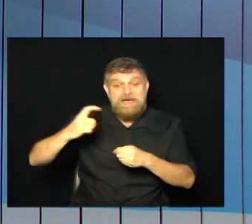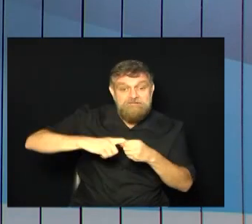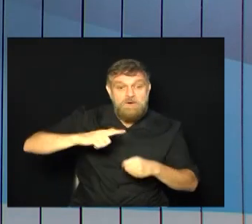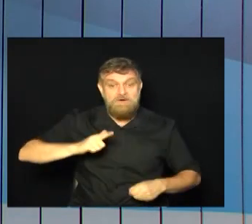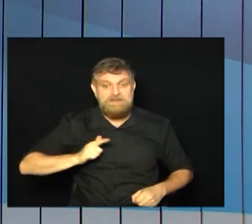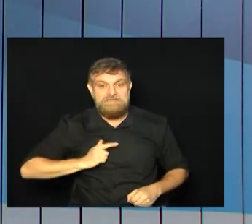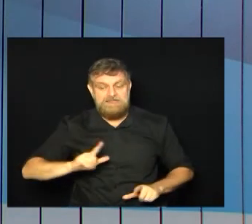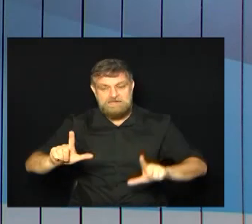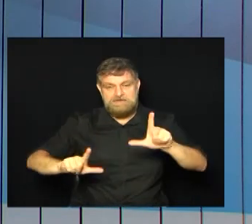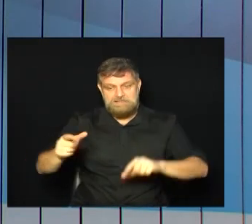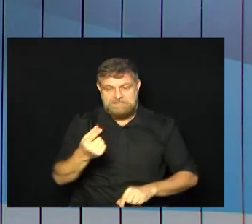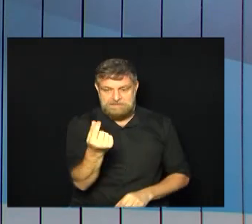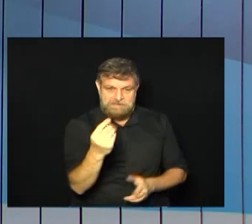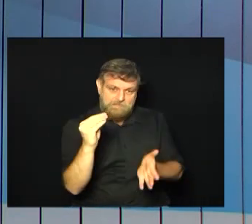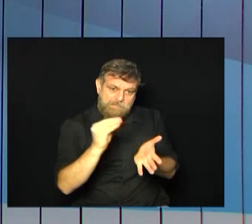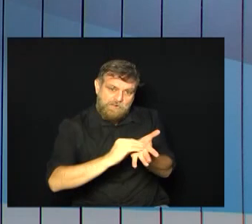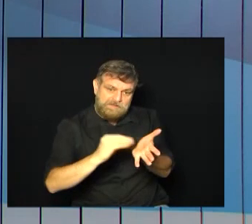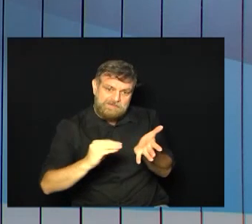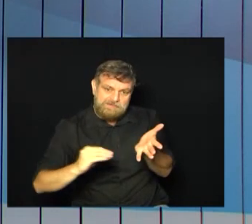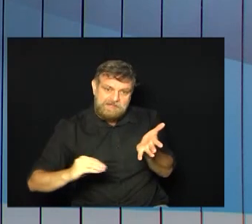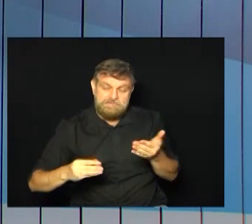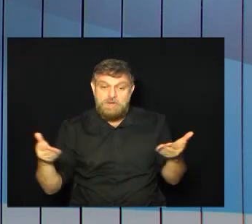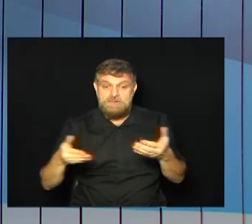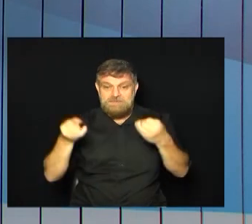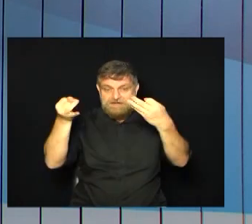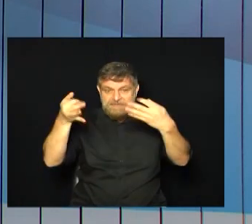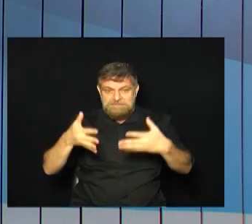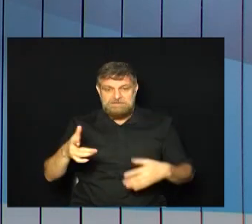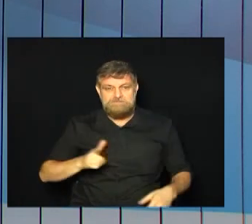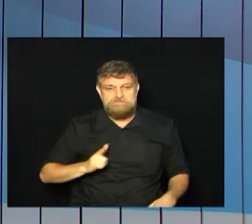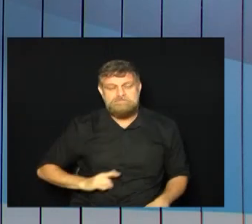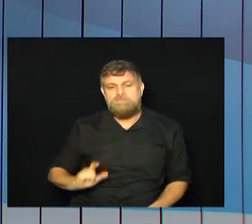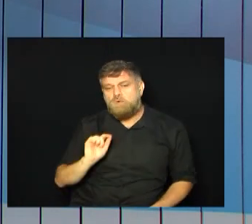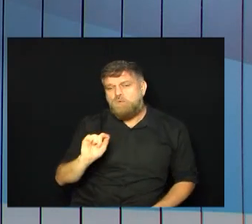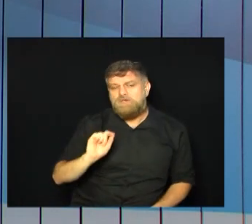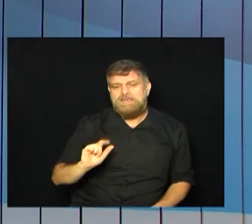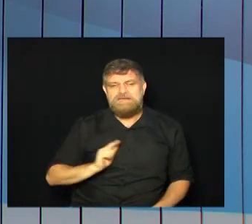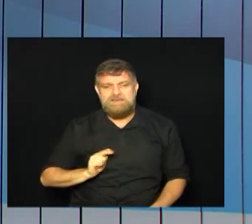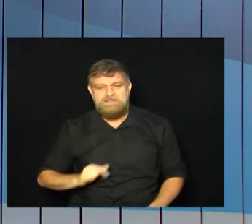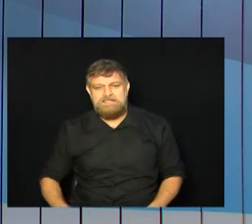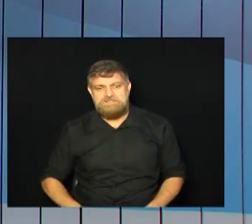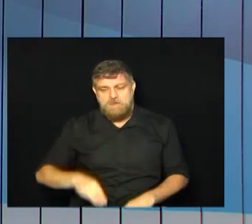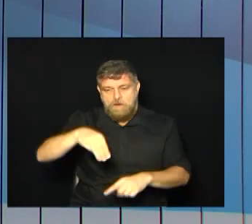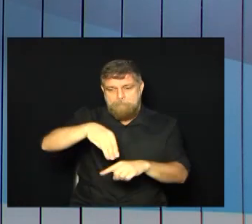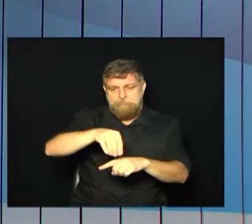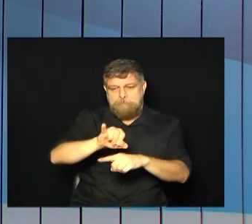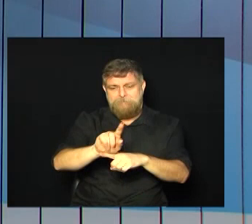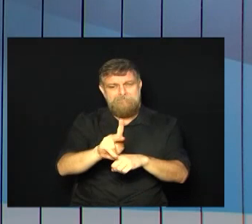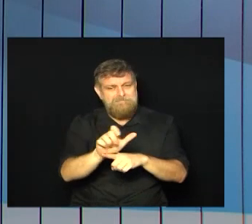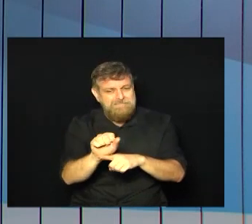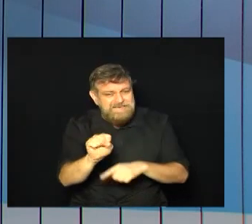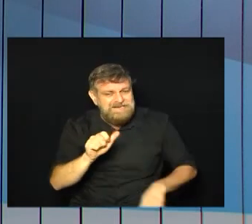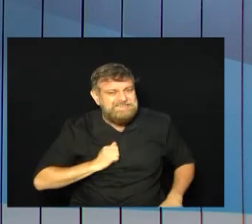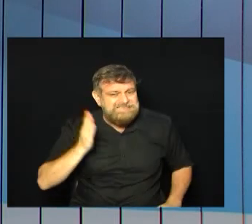nosso quadro Na Ponta do Lápis. Hoje vai falar sobre cashback e também sobre milhas. Sabe o que são essas